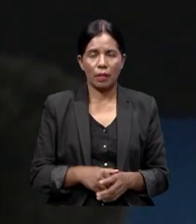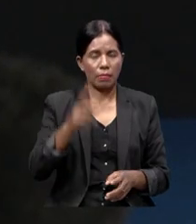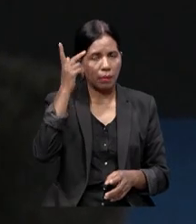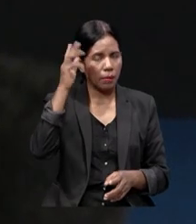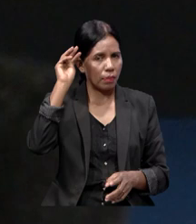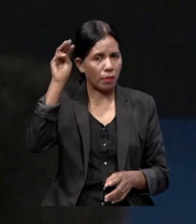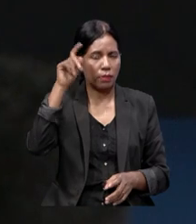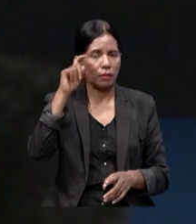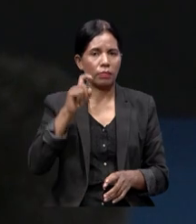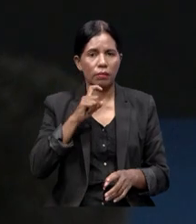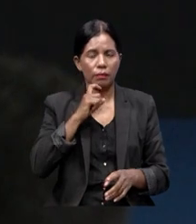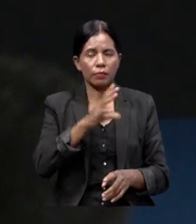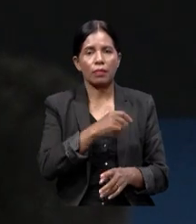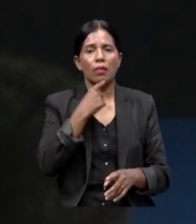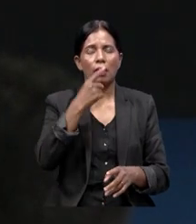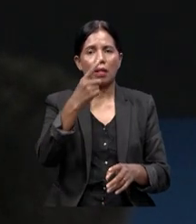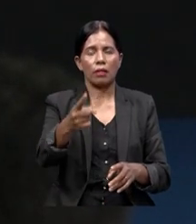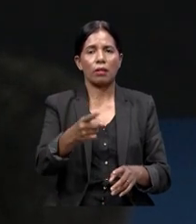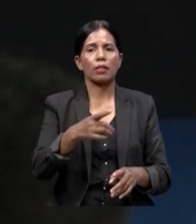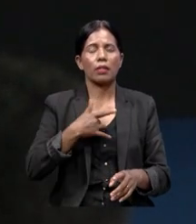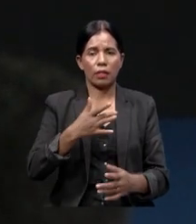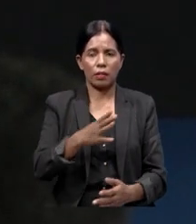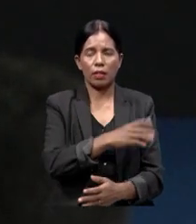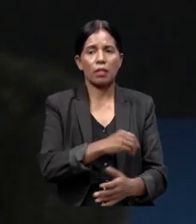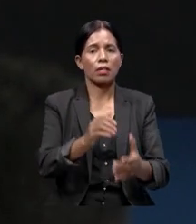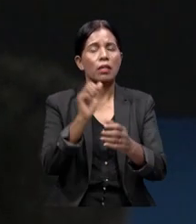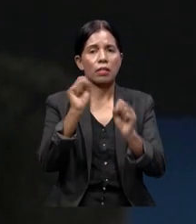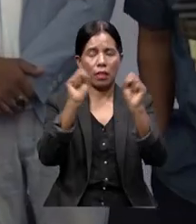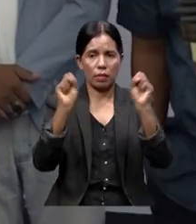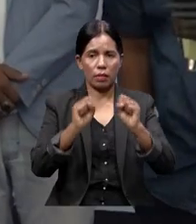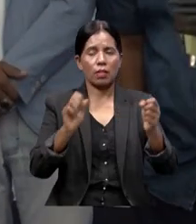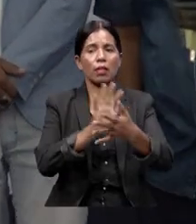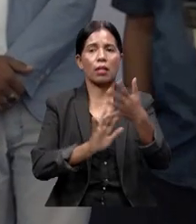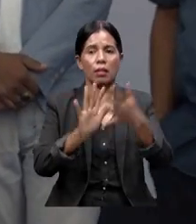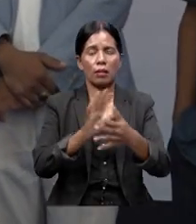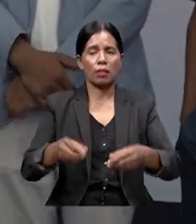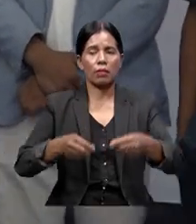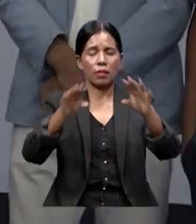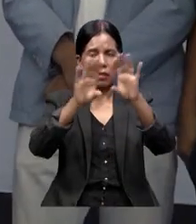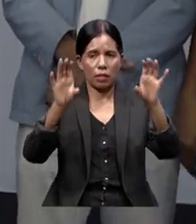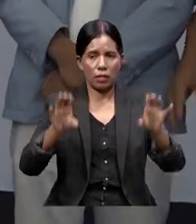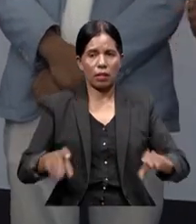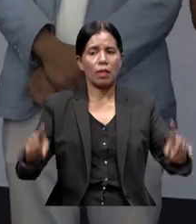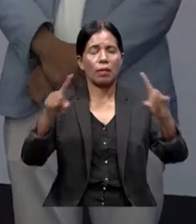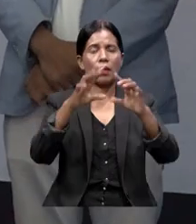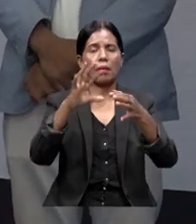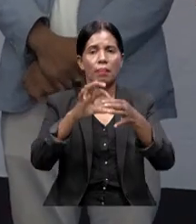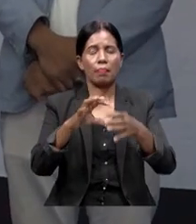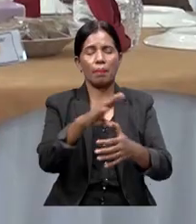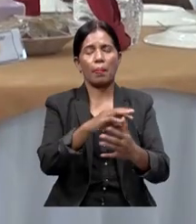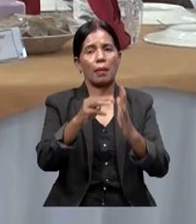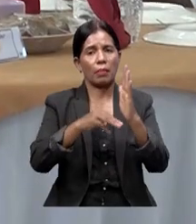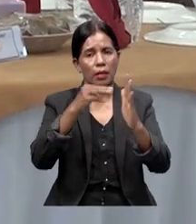Primeiro-ministro Kairala Xinana Guzmão retorna a apreciação e a sábado, né? Lhe-se cerimônia de atribuição certificado da Média Nacional no Mos